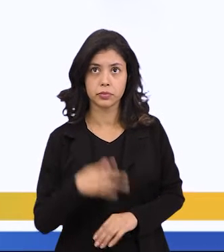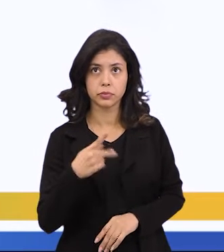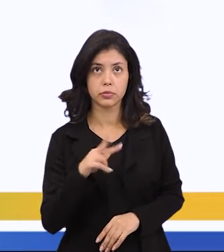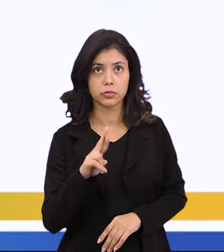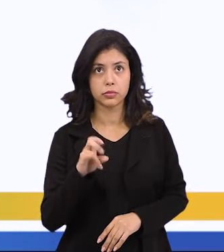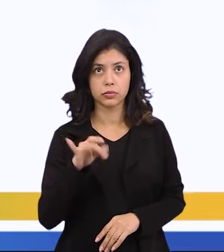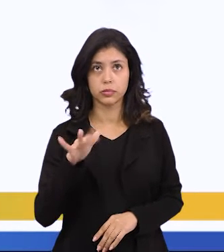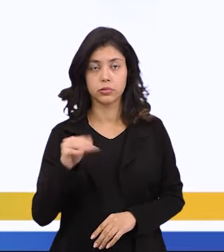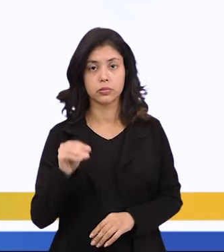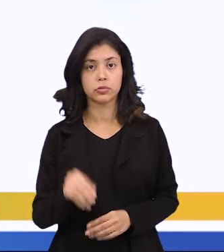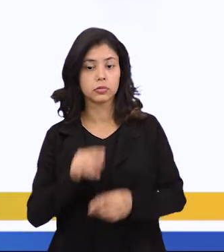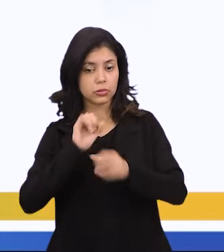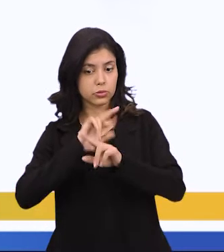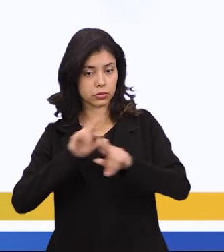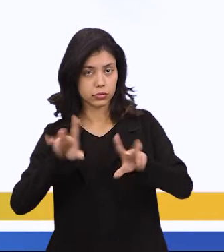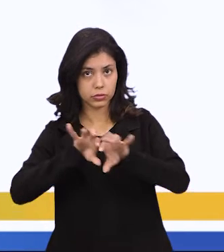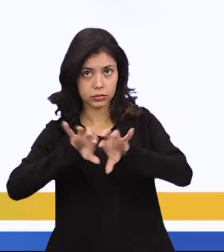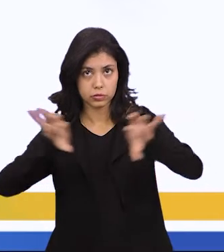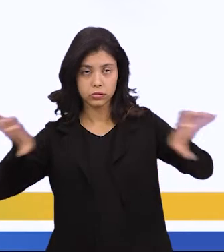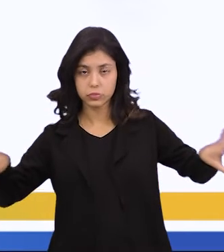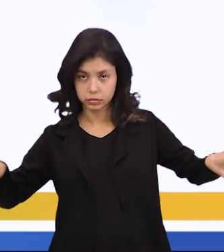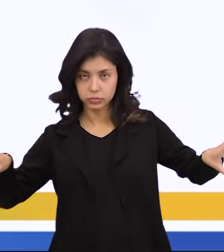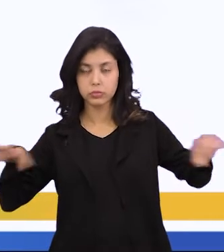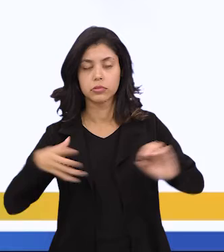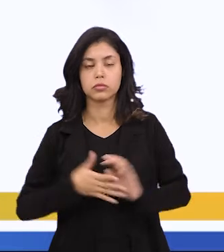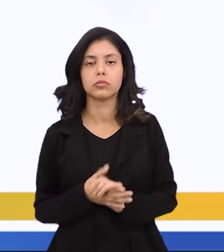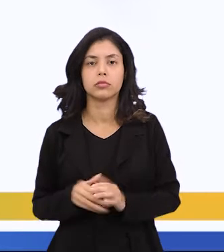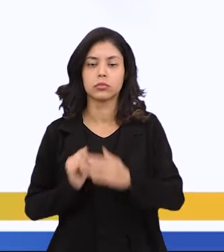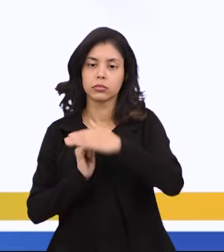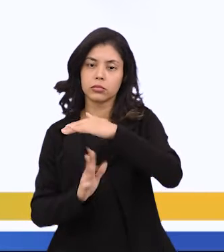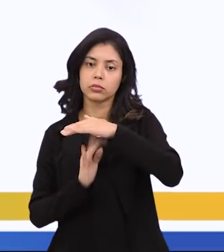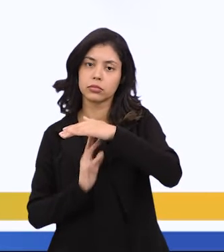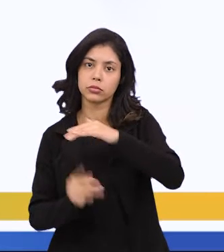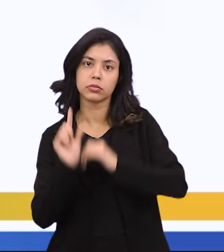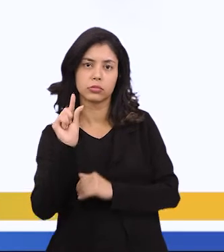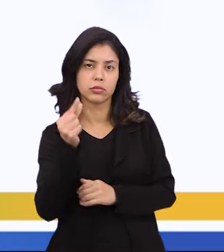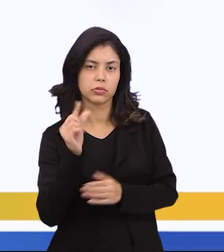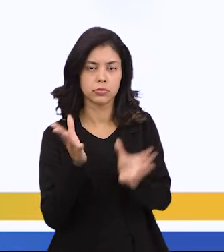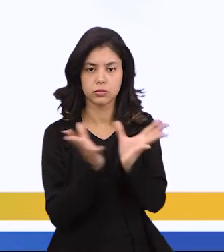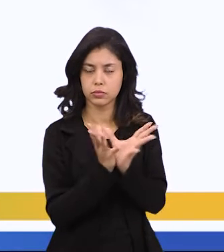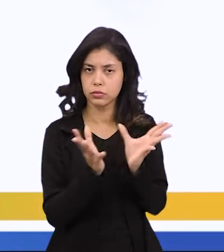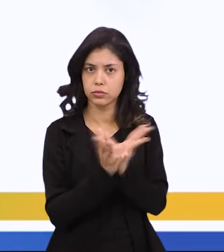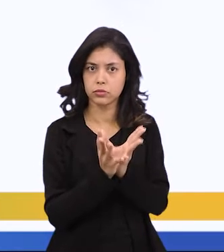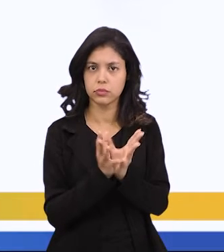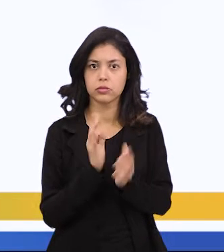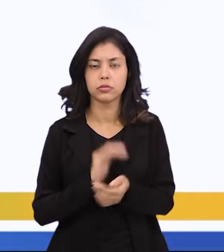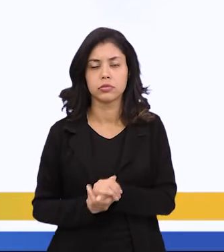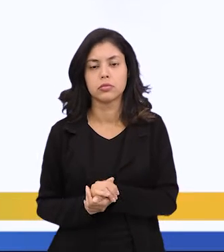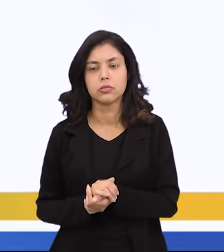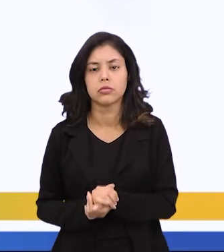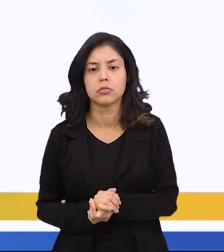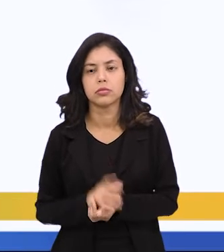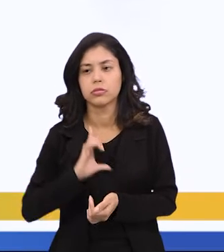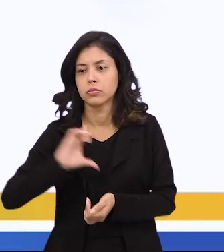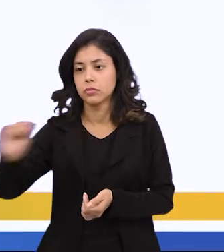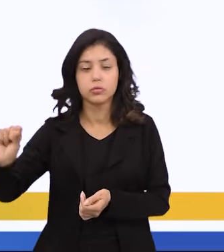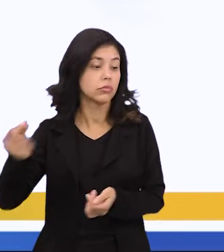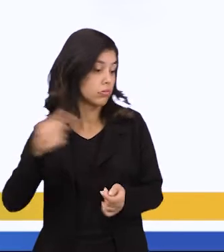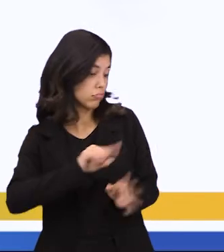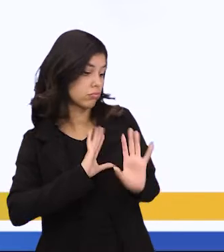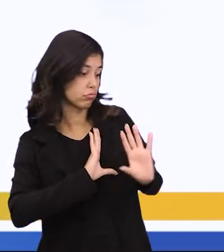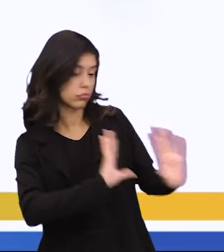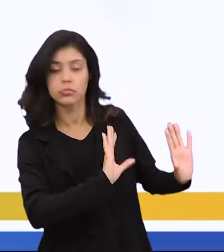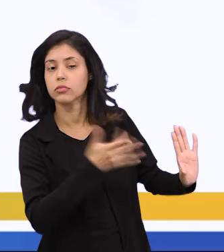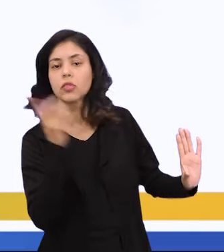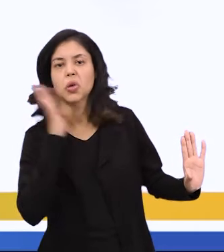peripátrica é onde houve essa dispersão, eles só migraram. Um pequeno grupo resolveu dizer assim, a gente quer se mudar daqui,